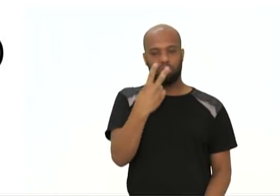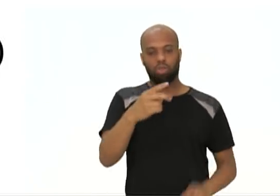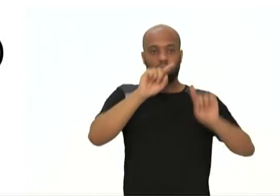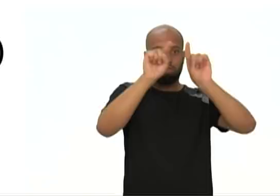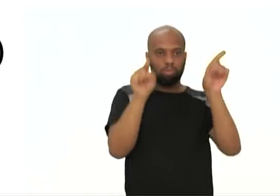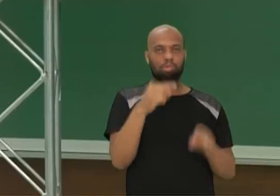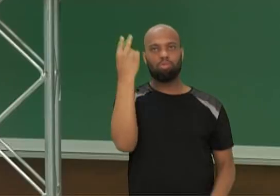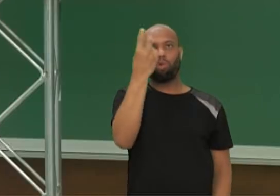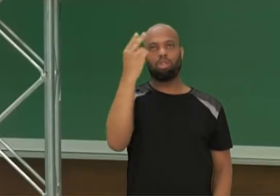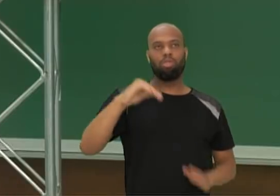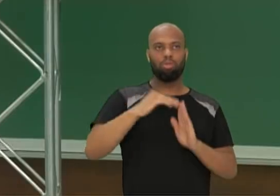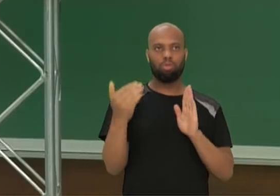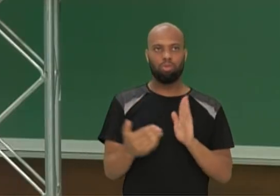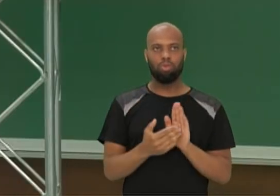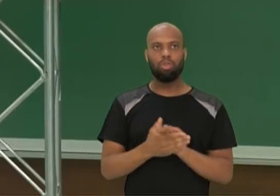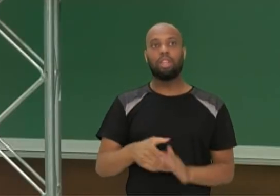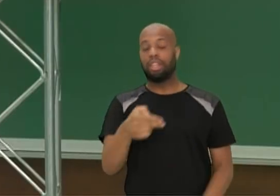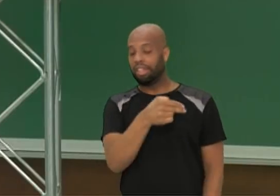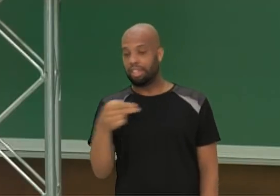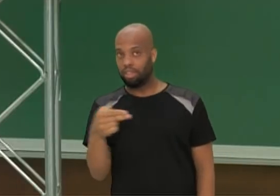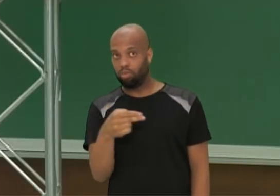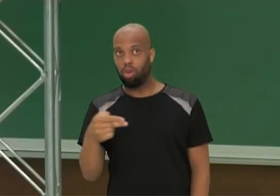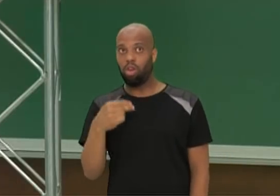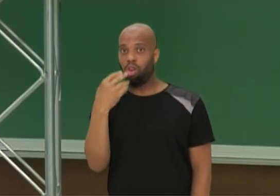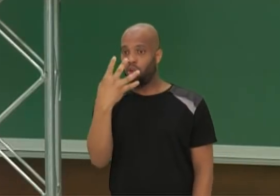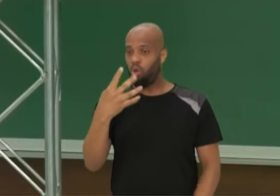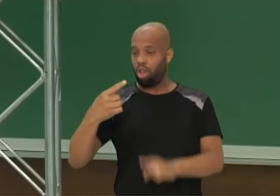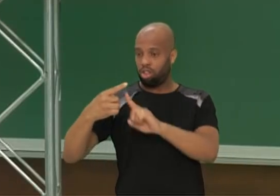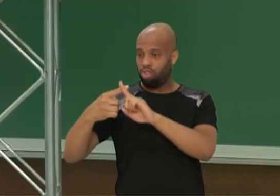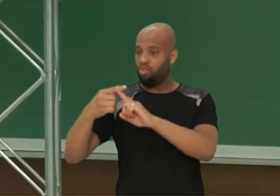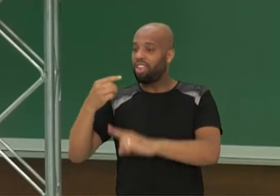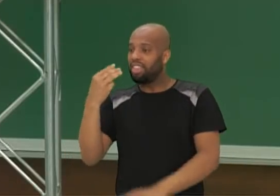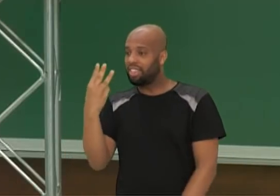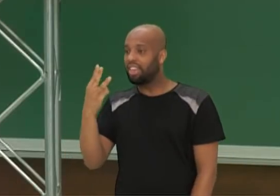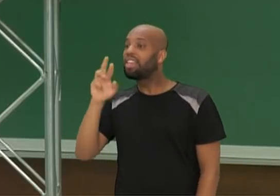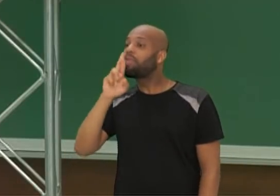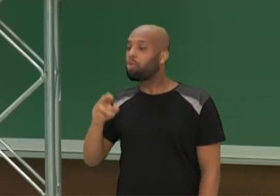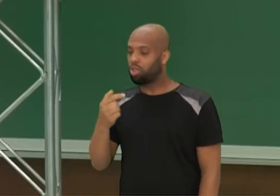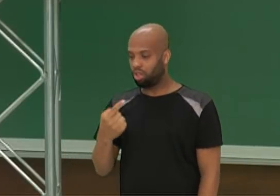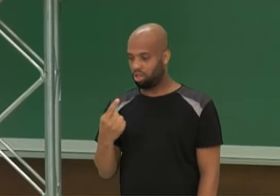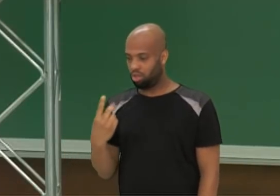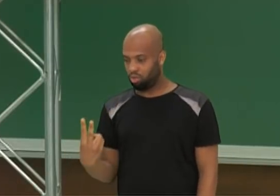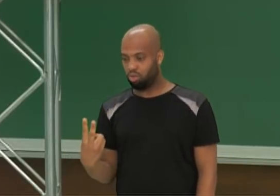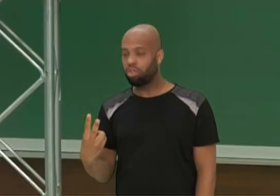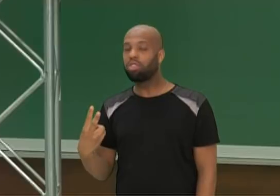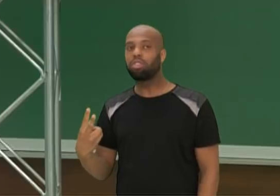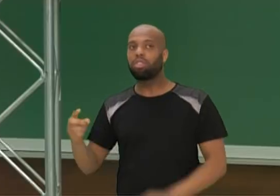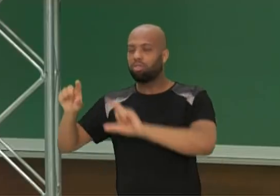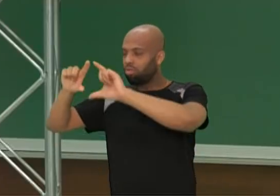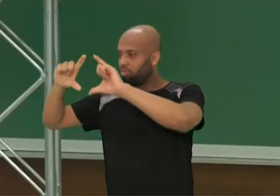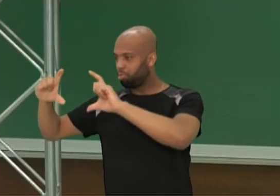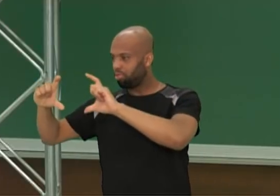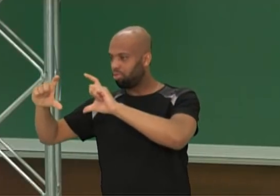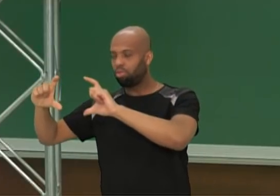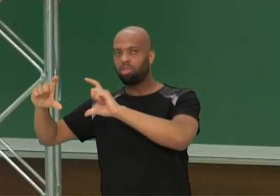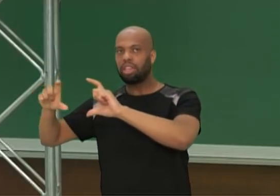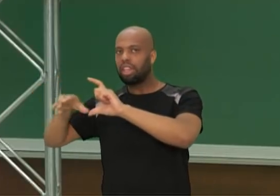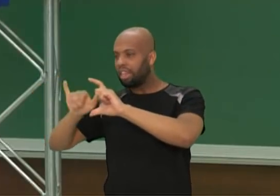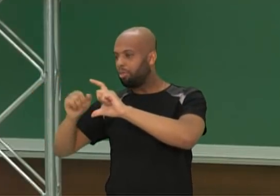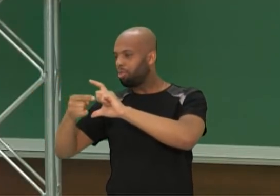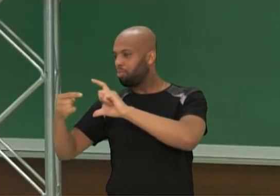ao quadrado. Igual, 4 vezes 3 é 12. O que fica dentro do parênteses?